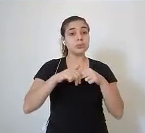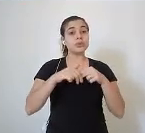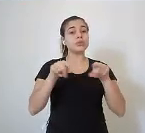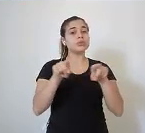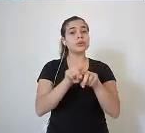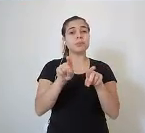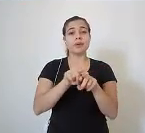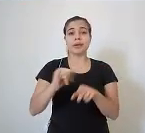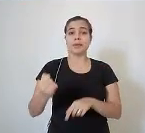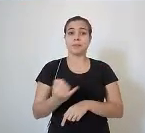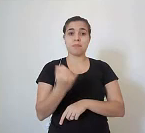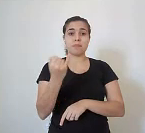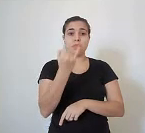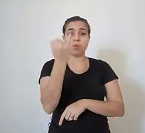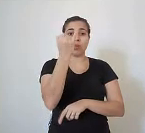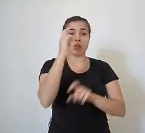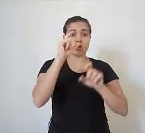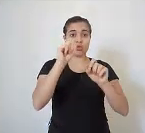cíclico.